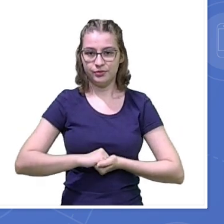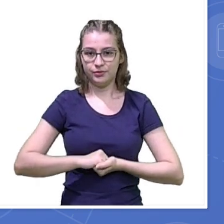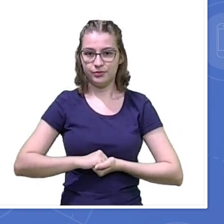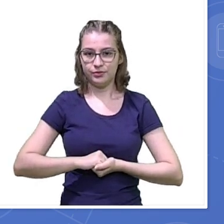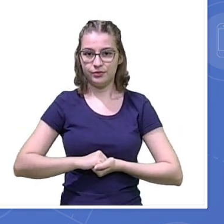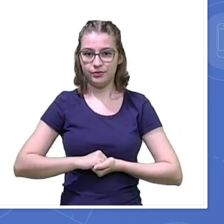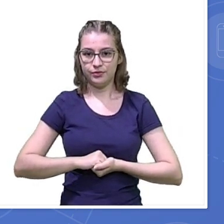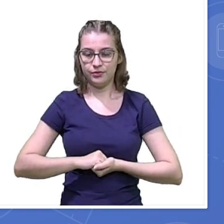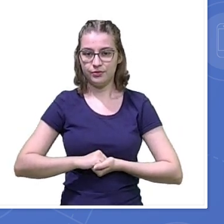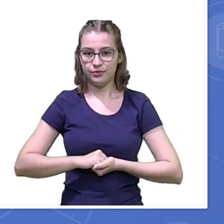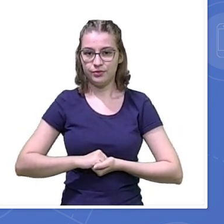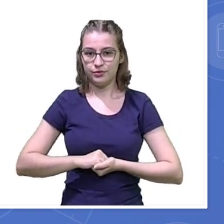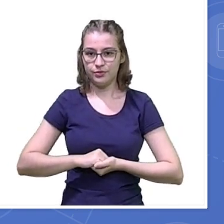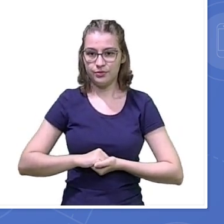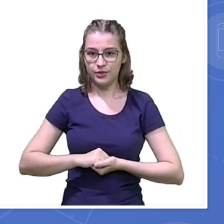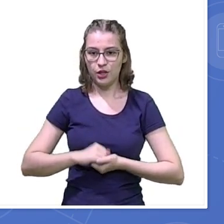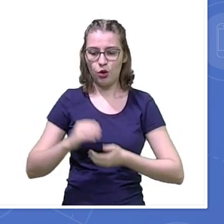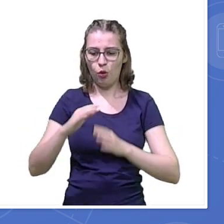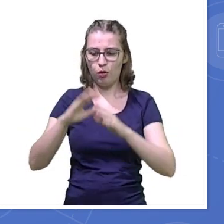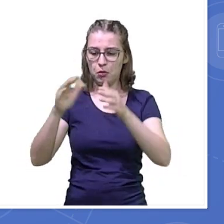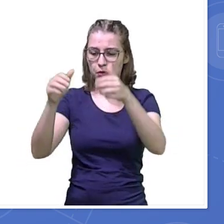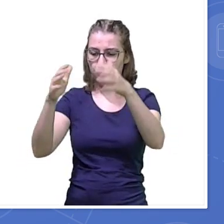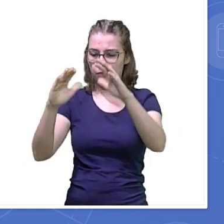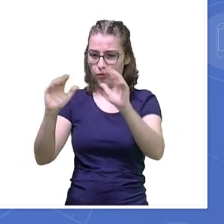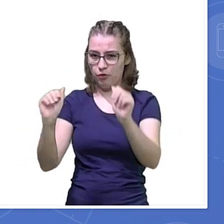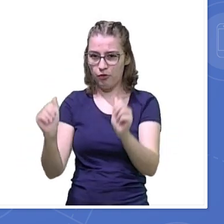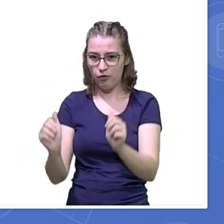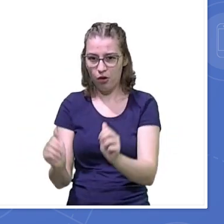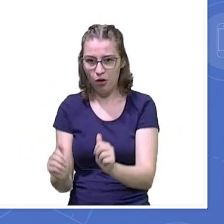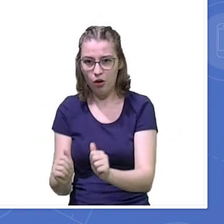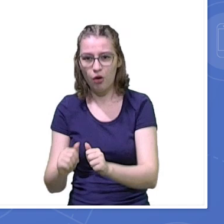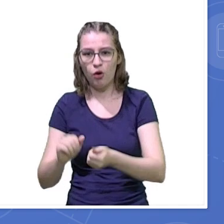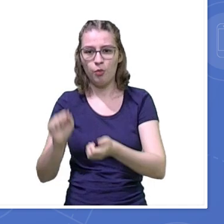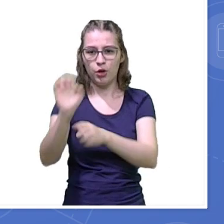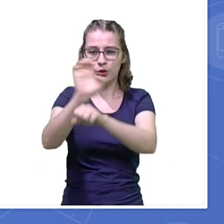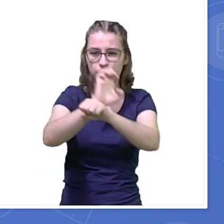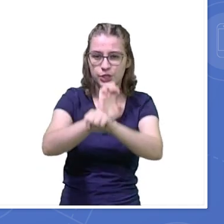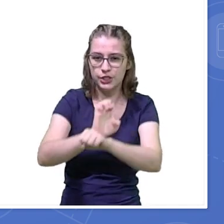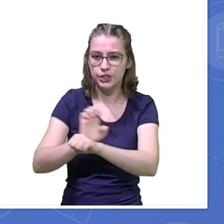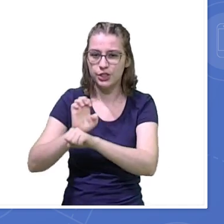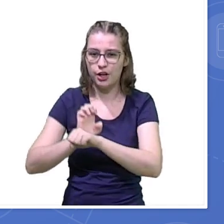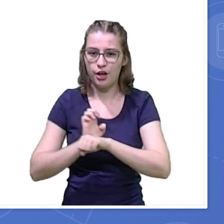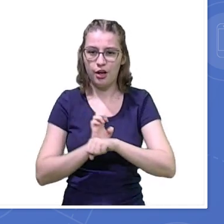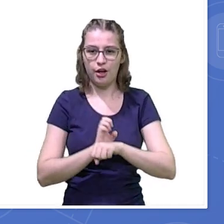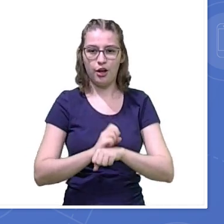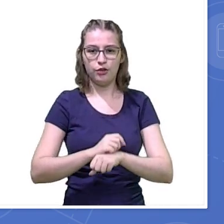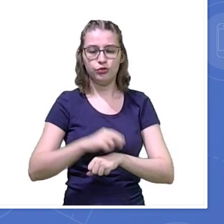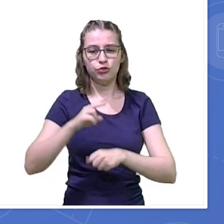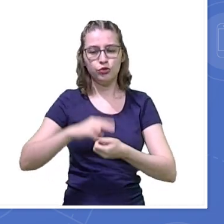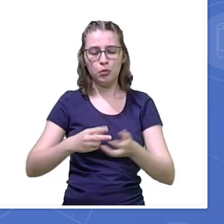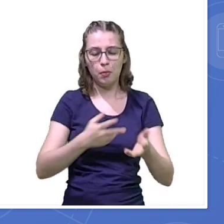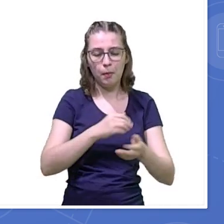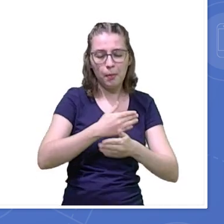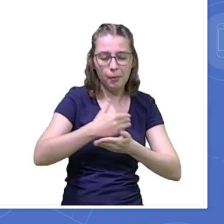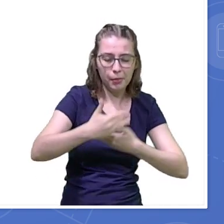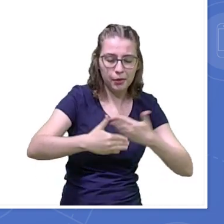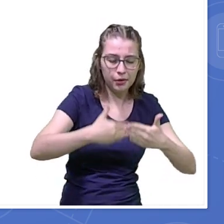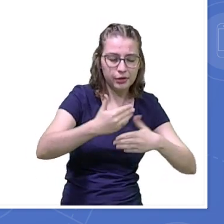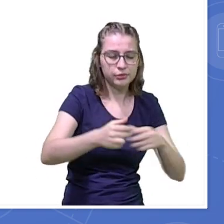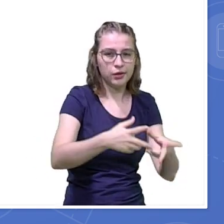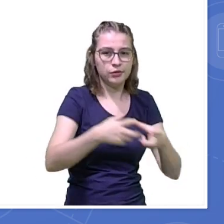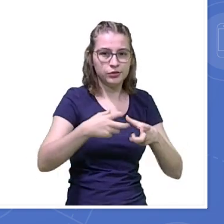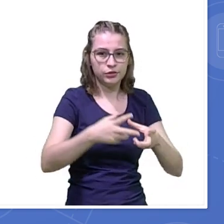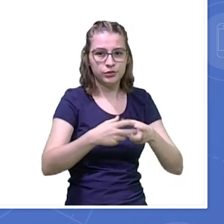Do tamanho que a gente conhece, com o formato que a gente conhece, os estados e tudo mais. Foi todo um processo exploratório que a gente viu aí